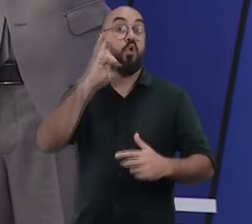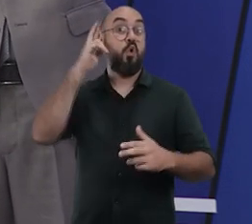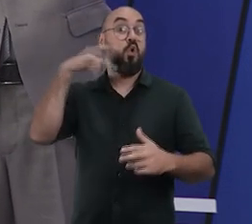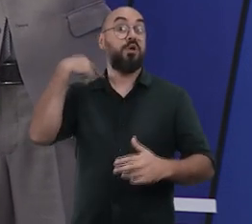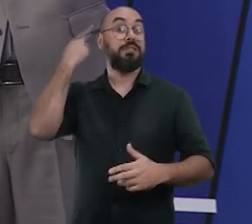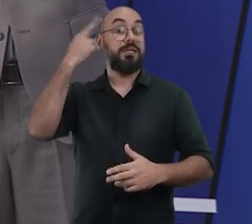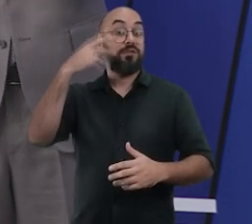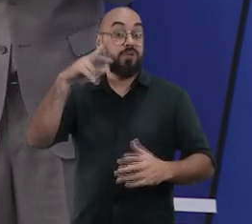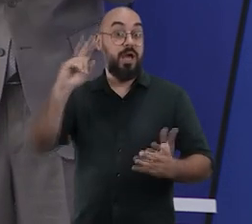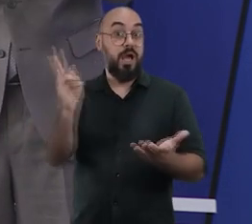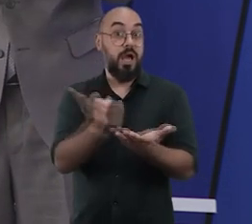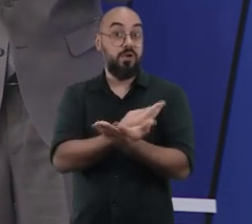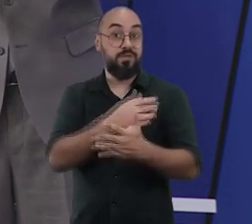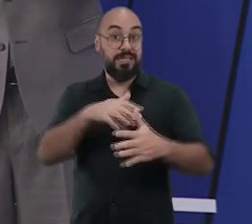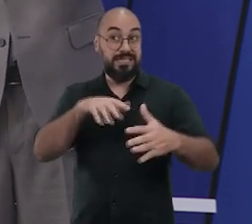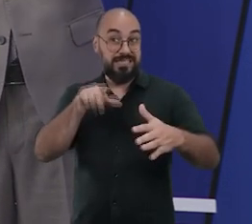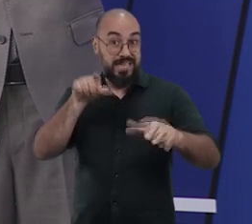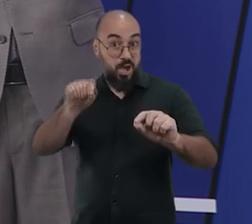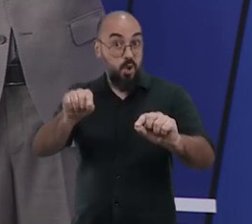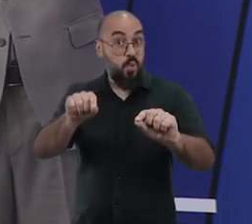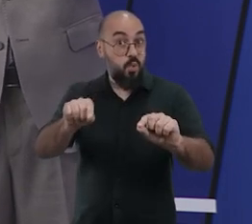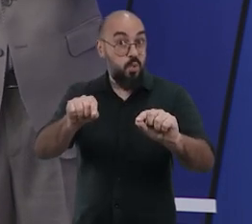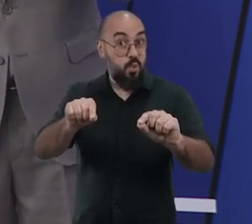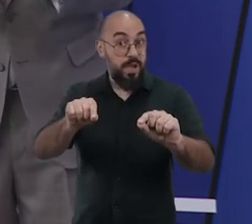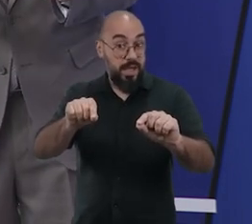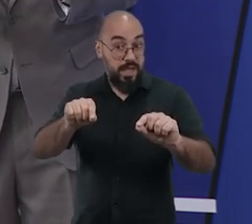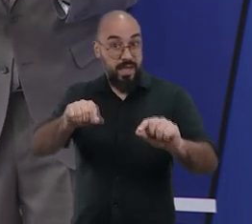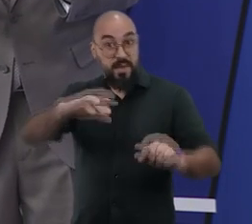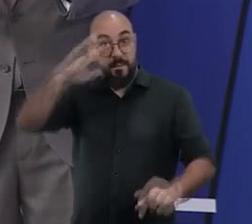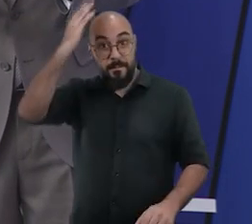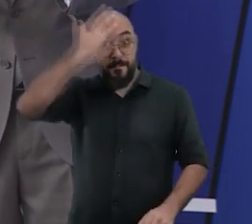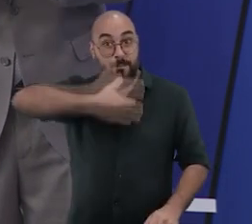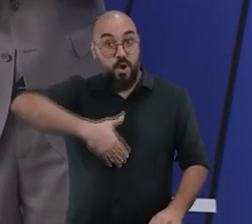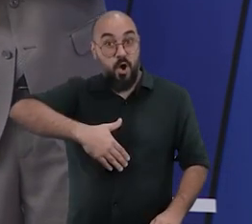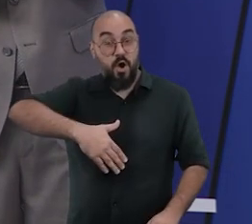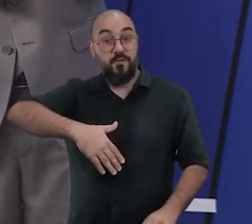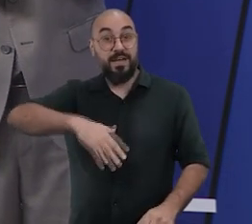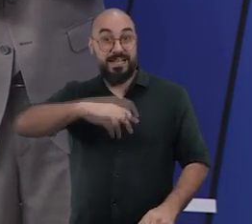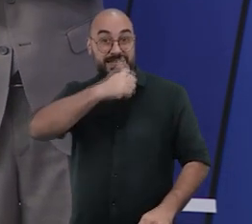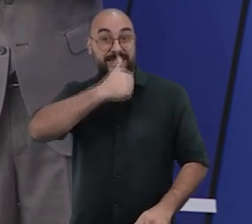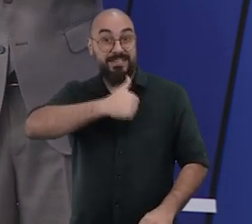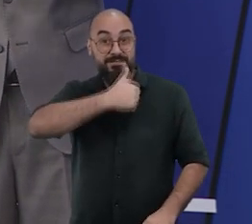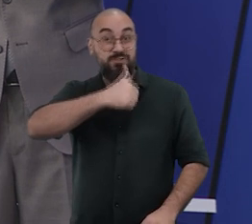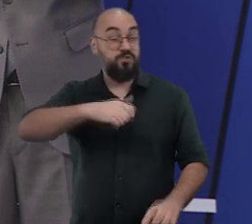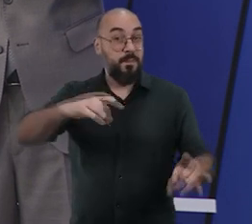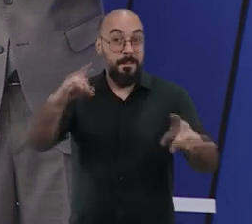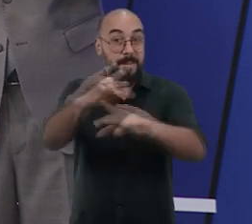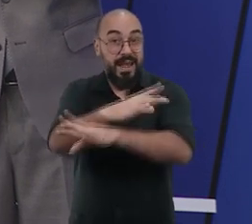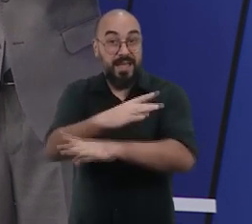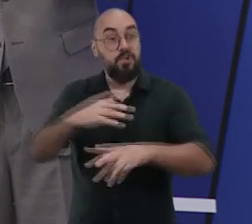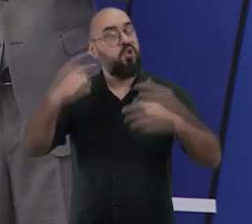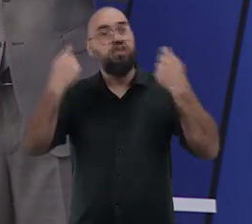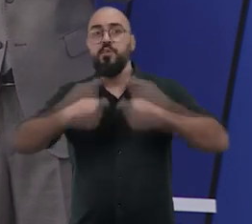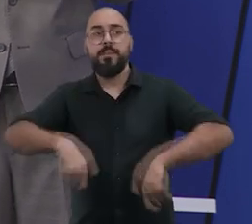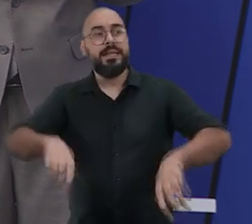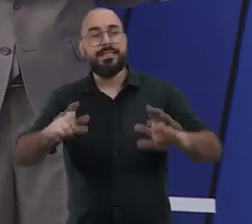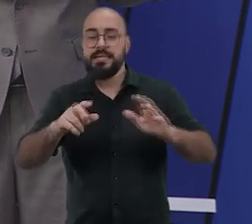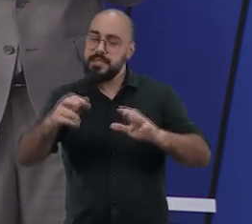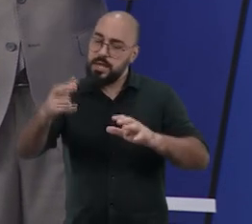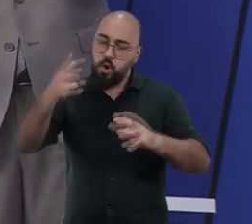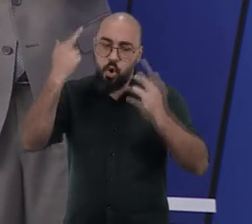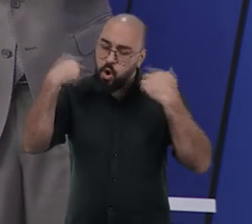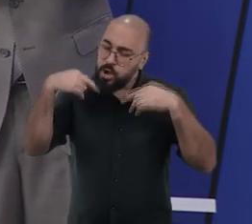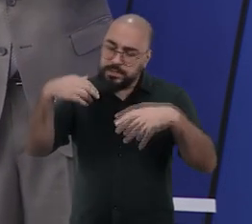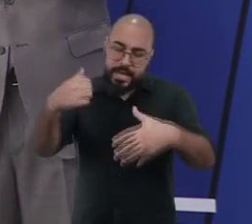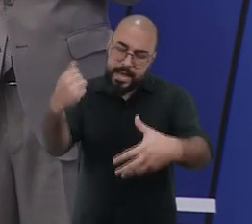cordeiro perfeito, é o sacrifício pleno. Então não era mais necessário cordeirinhos